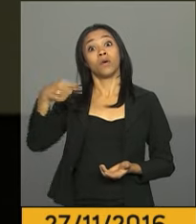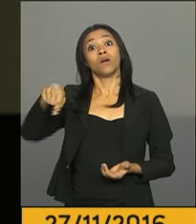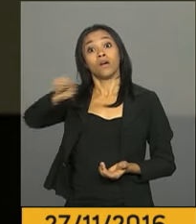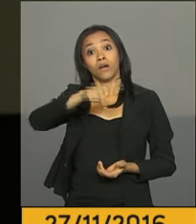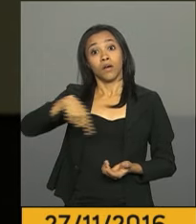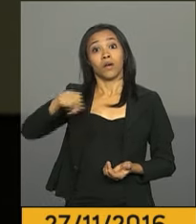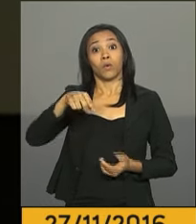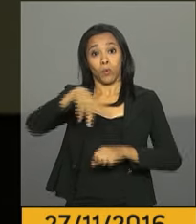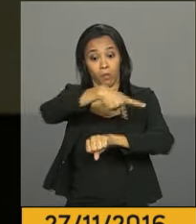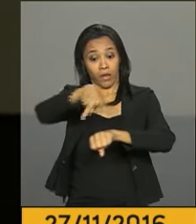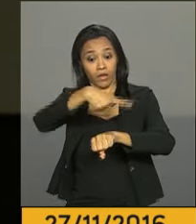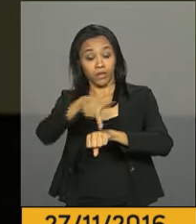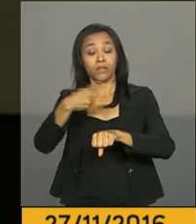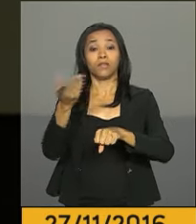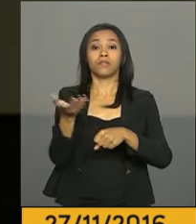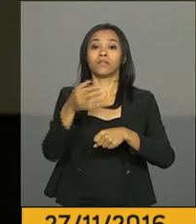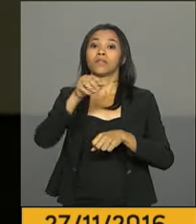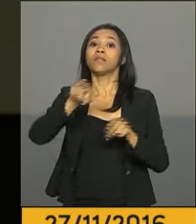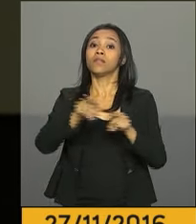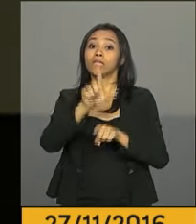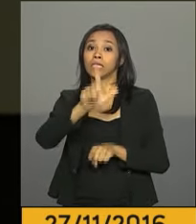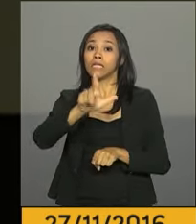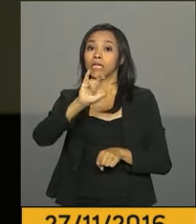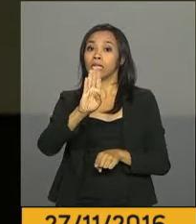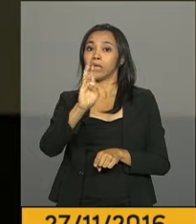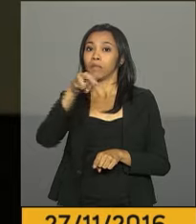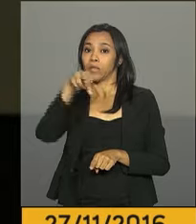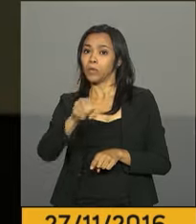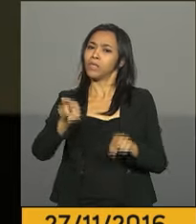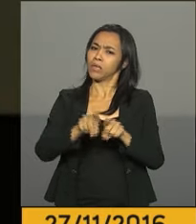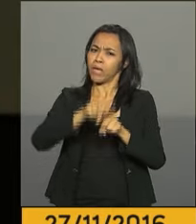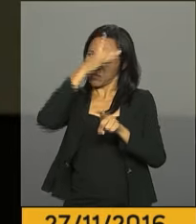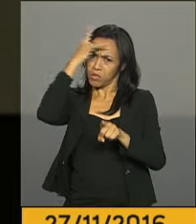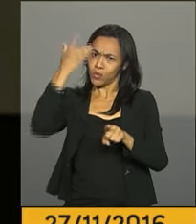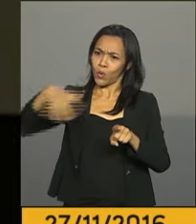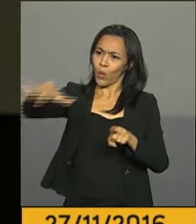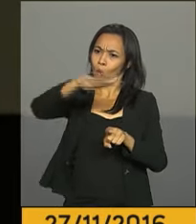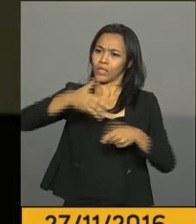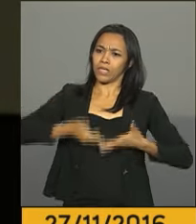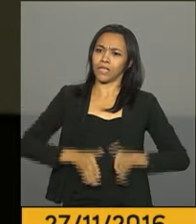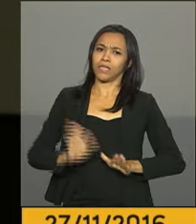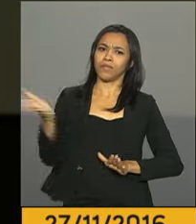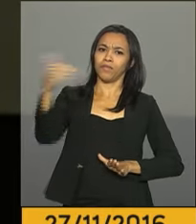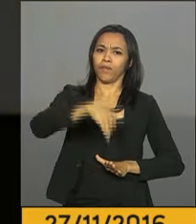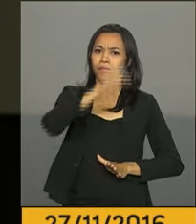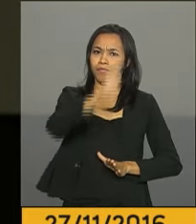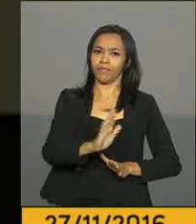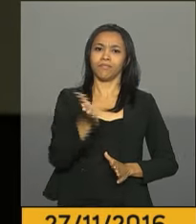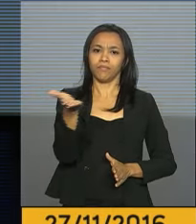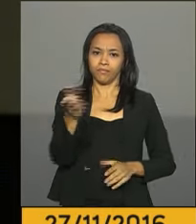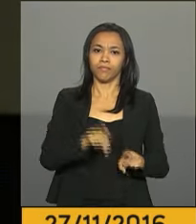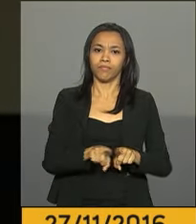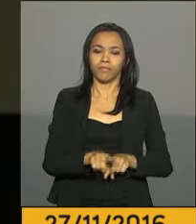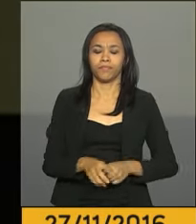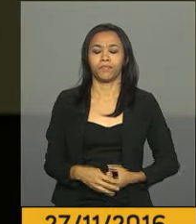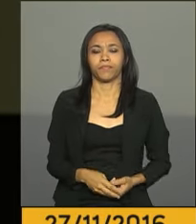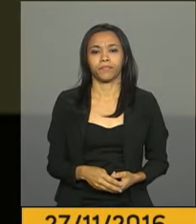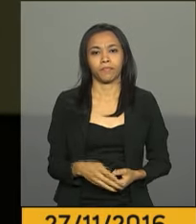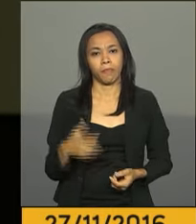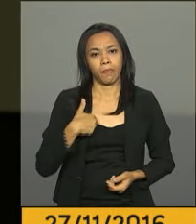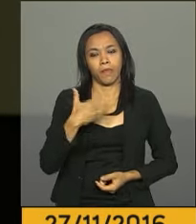comunidade libanesa. É assim que Rodrigo Maia veio a esta solenidade. Quero